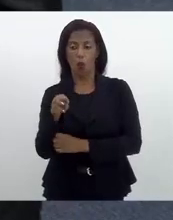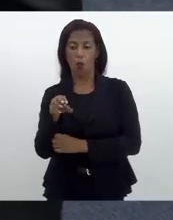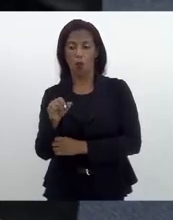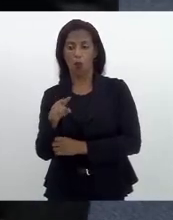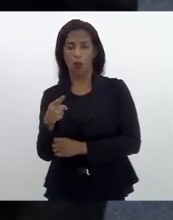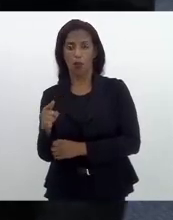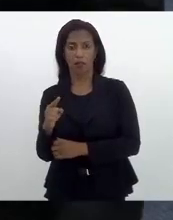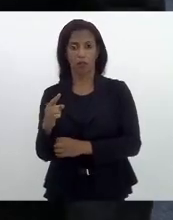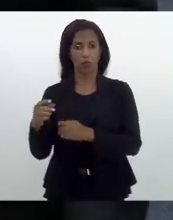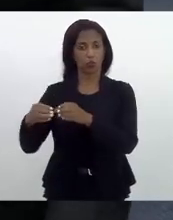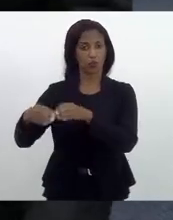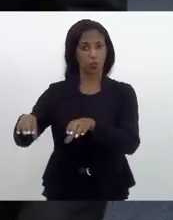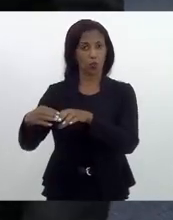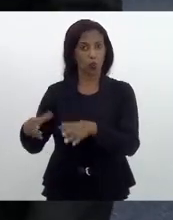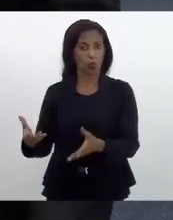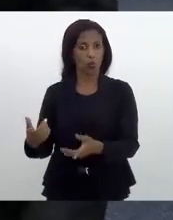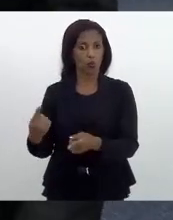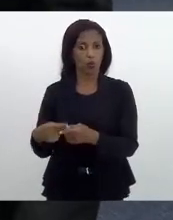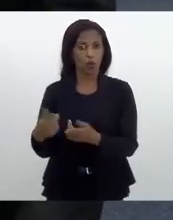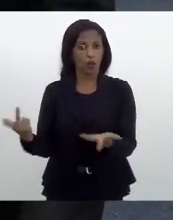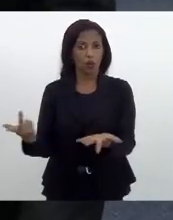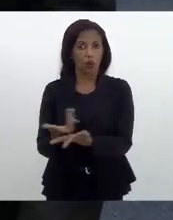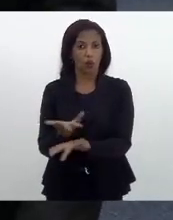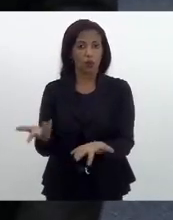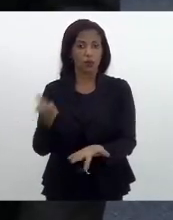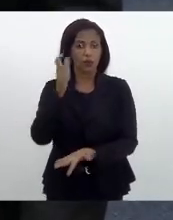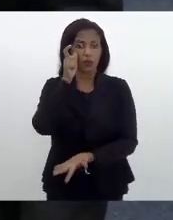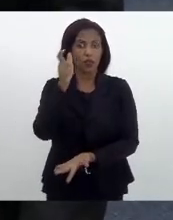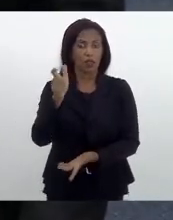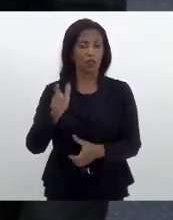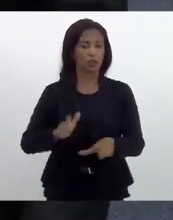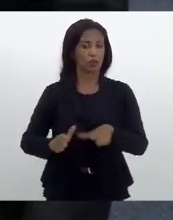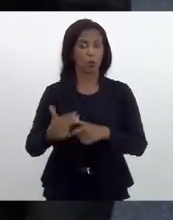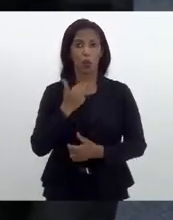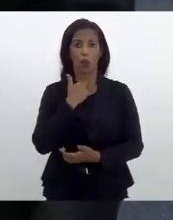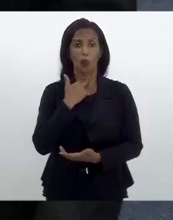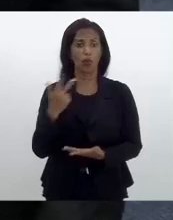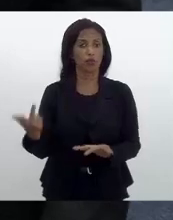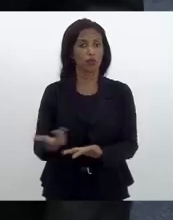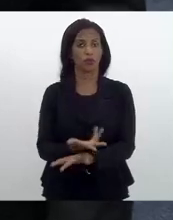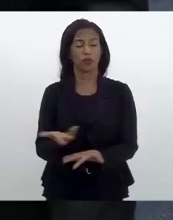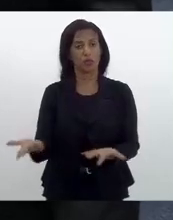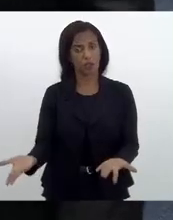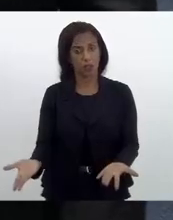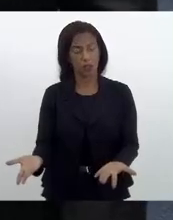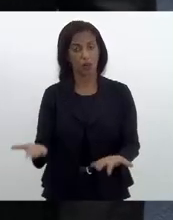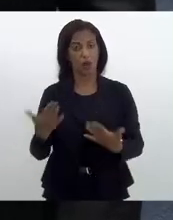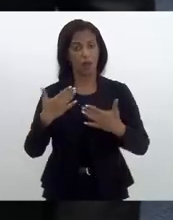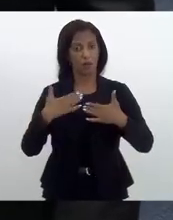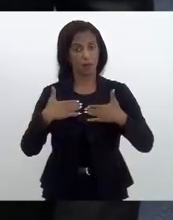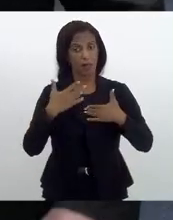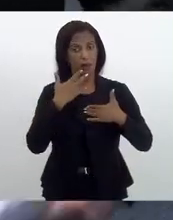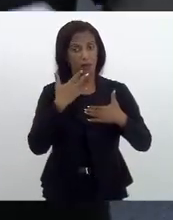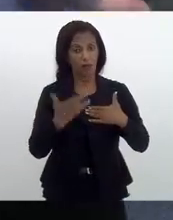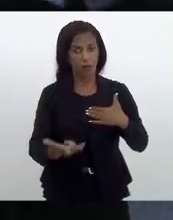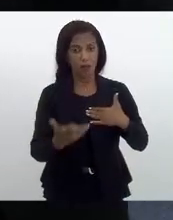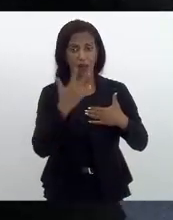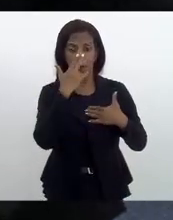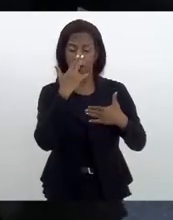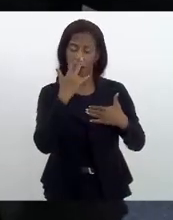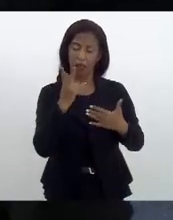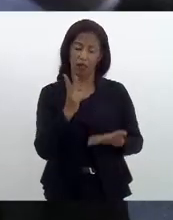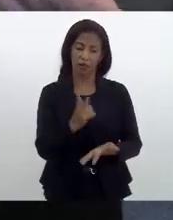para poder acolher os interesses dos servidores. Ele não pode fazer isso. Então, a minha ponderação acho que me parece